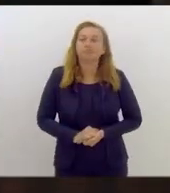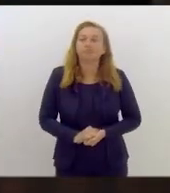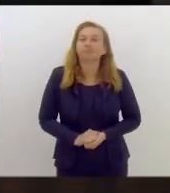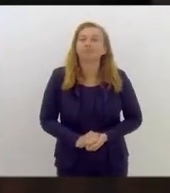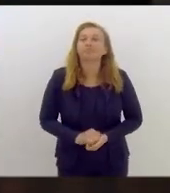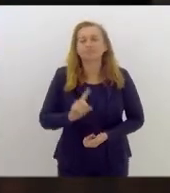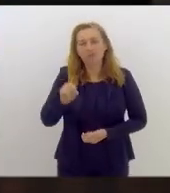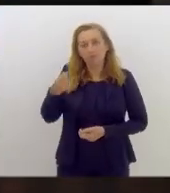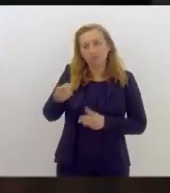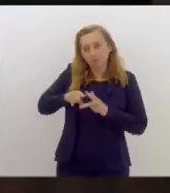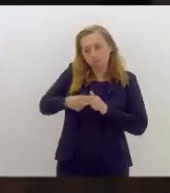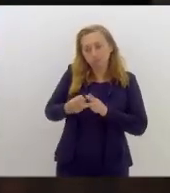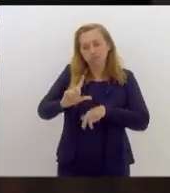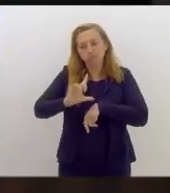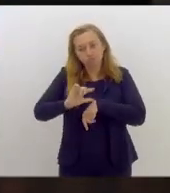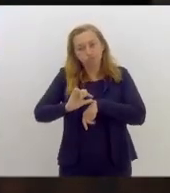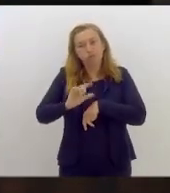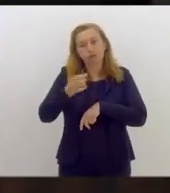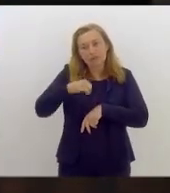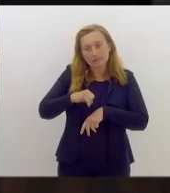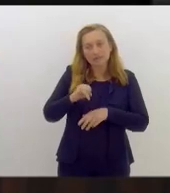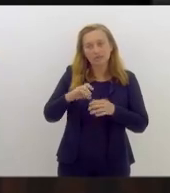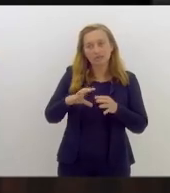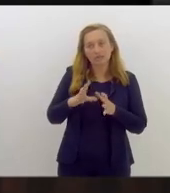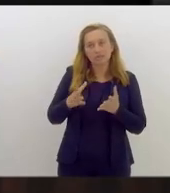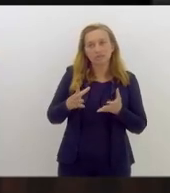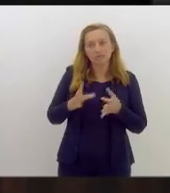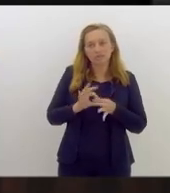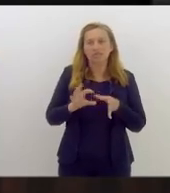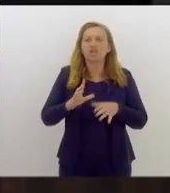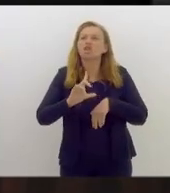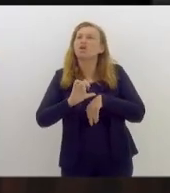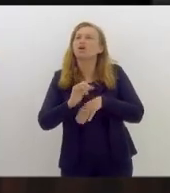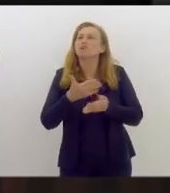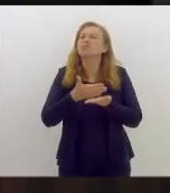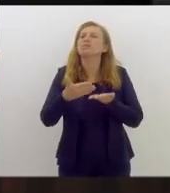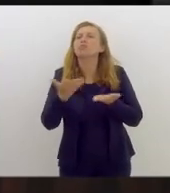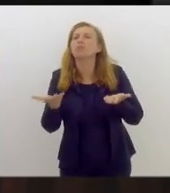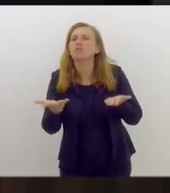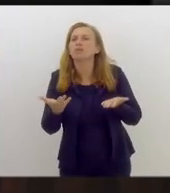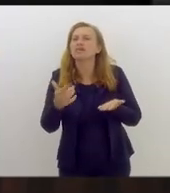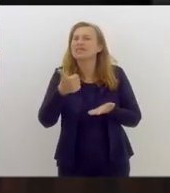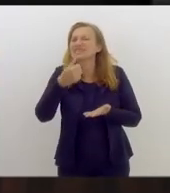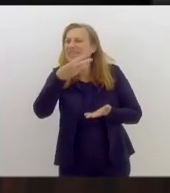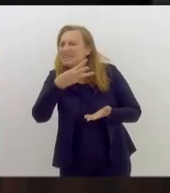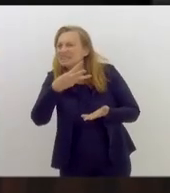Depois a gente vai ajustar o horário, se Vossa Excelência conseguir. Vai começar que horas? 13 vai começar meio-dia?